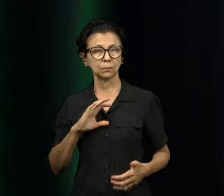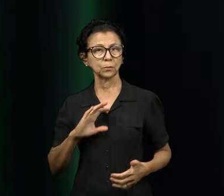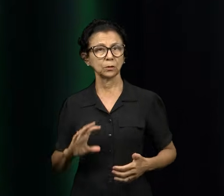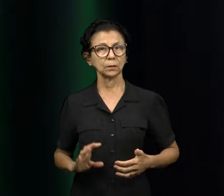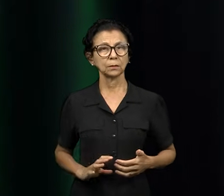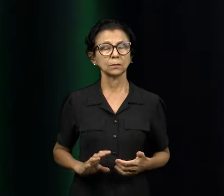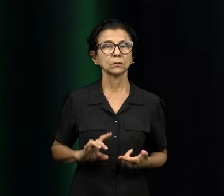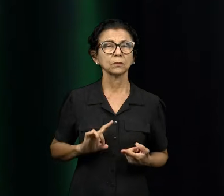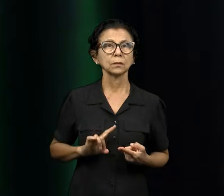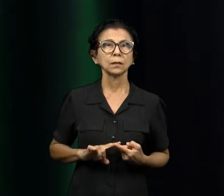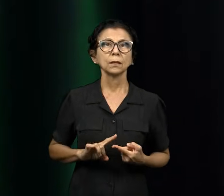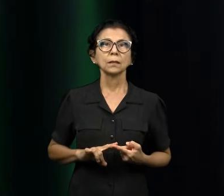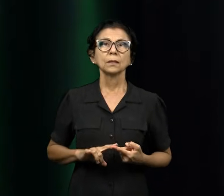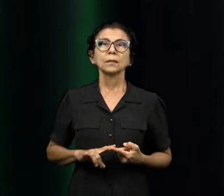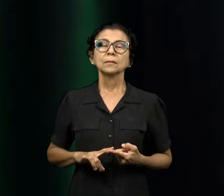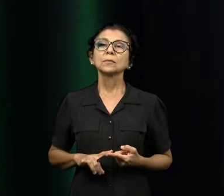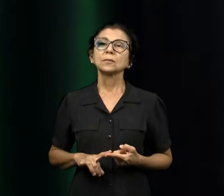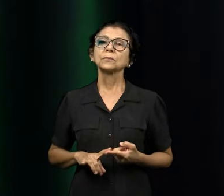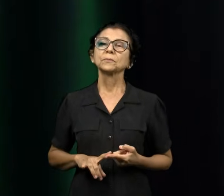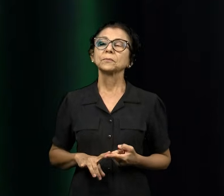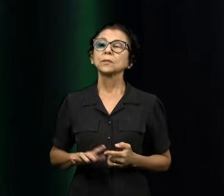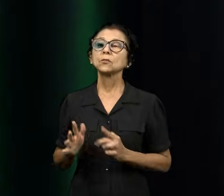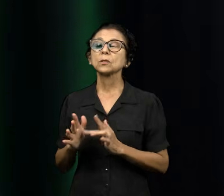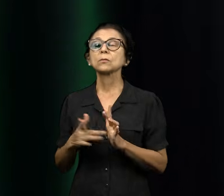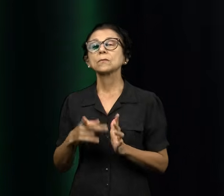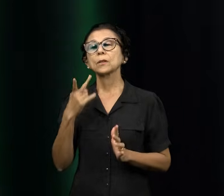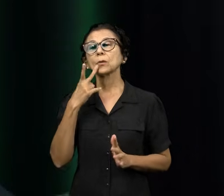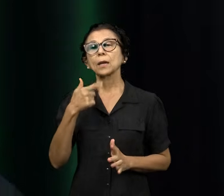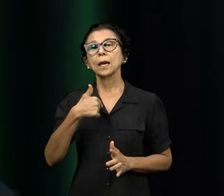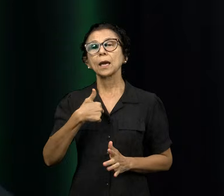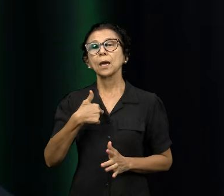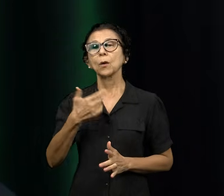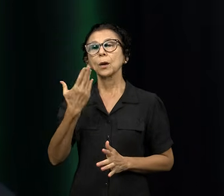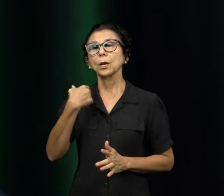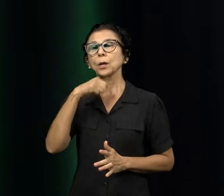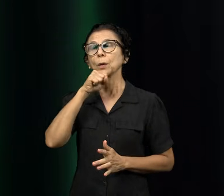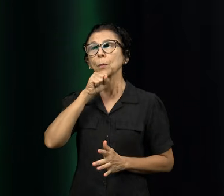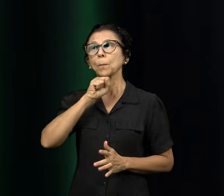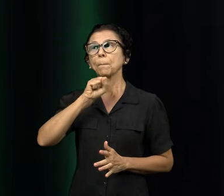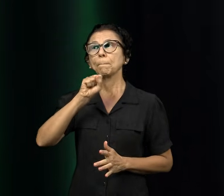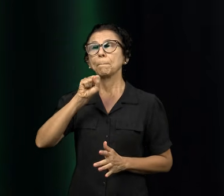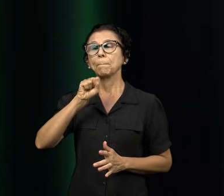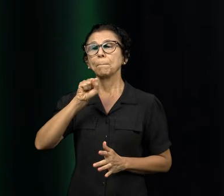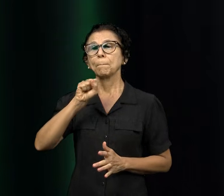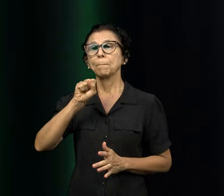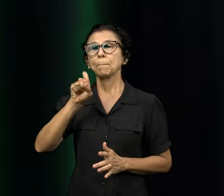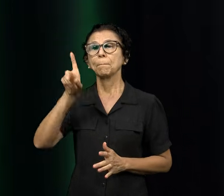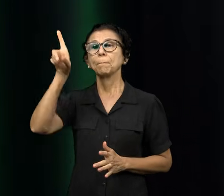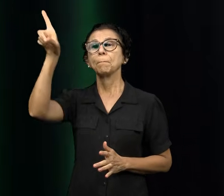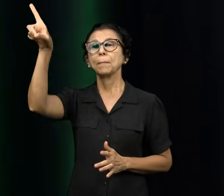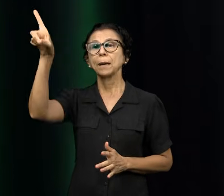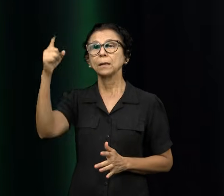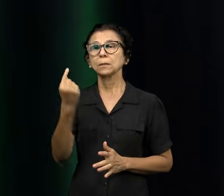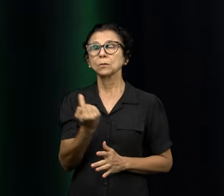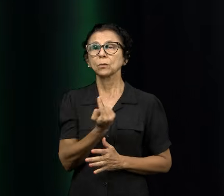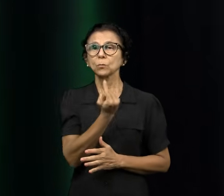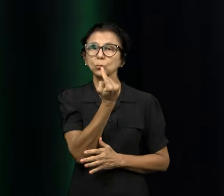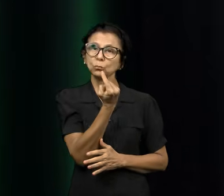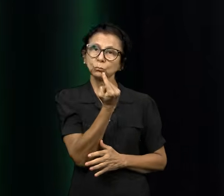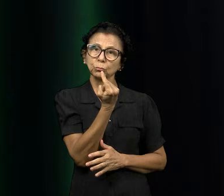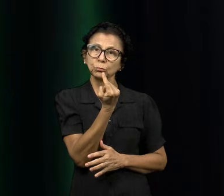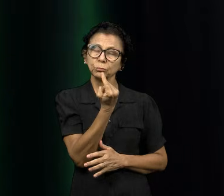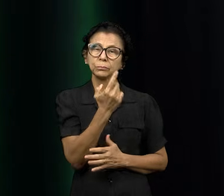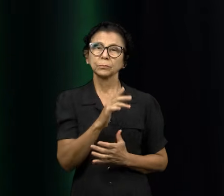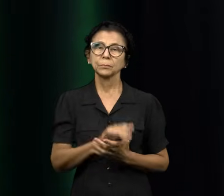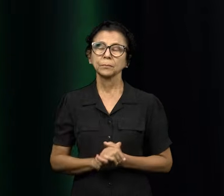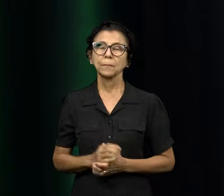o Pai, né? Eu e o Pai somos um. Interessante porque assim, se a gente for ver, igual lembrando lá no início do Evangelho